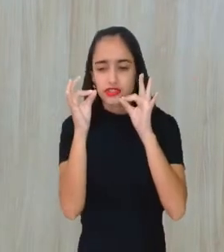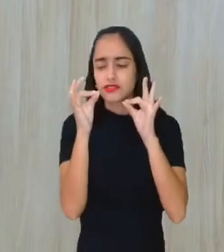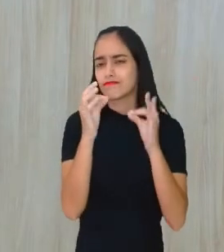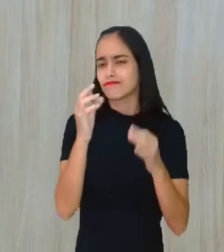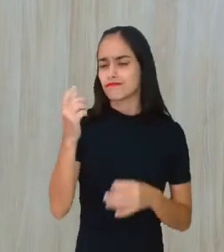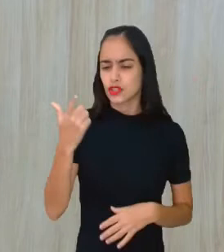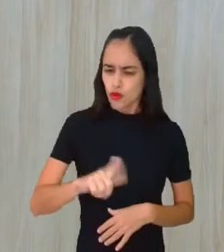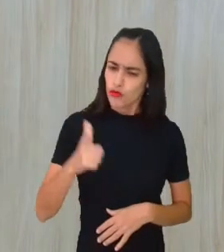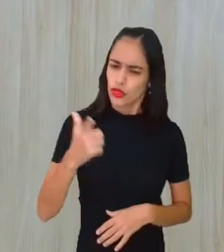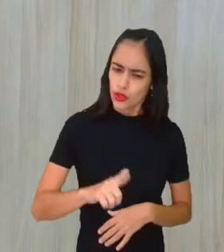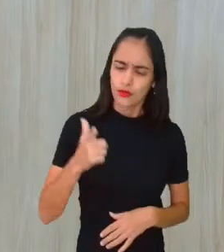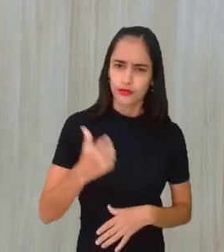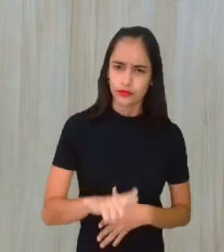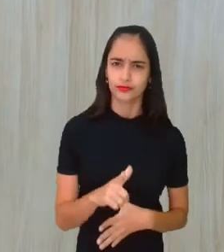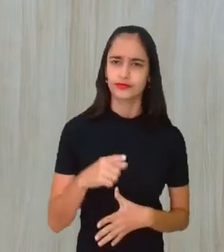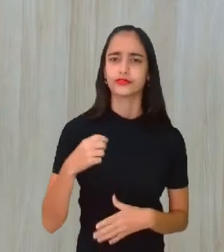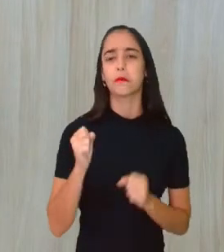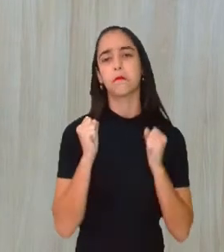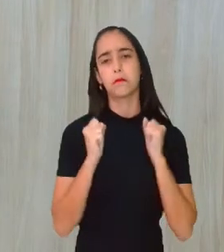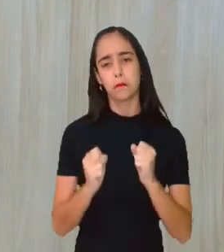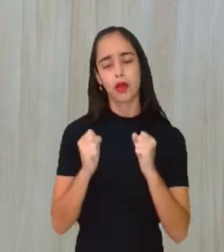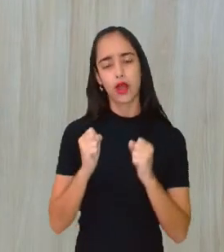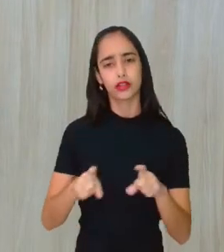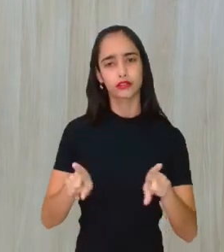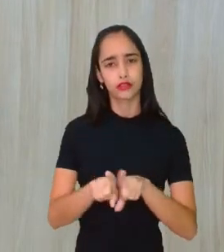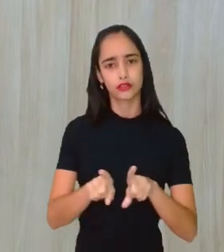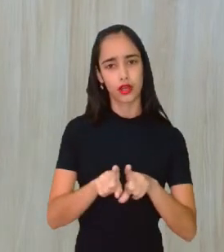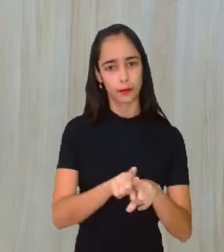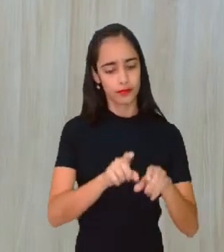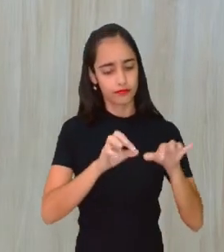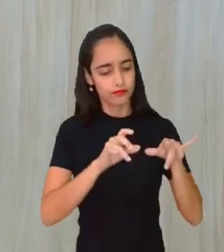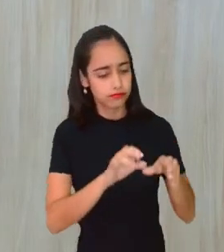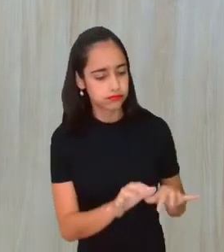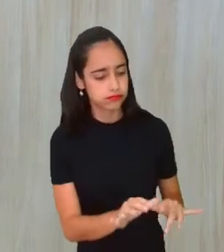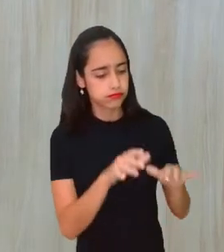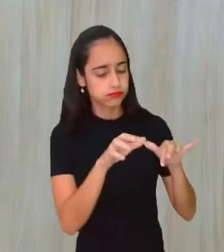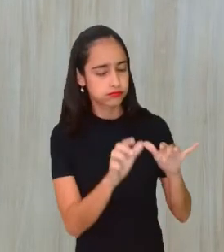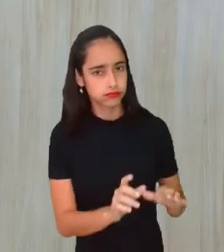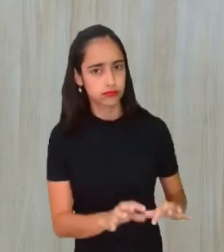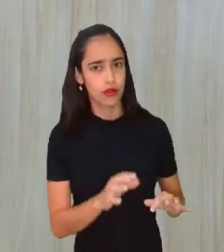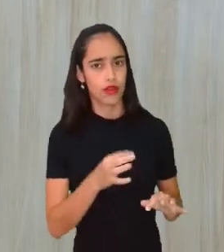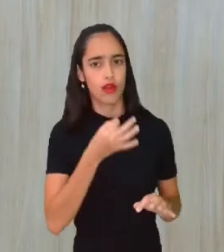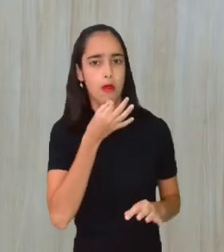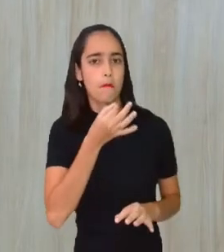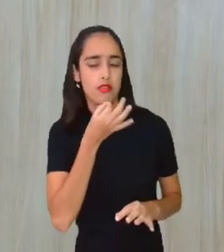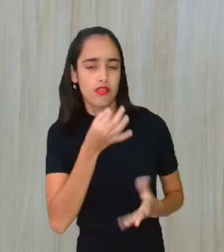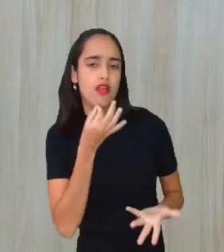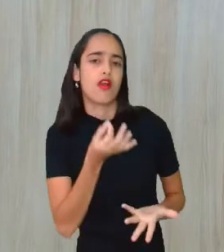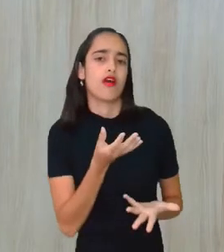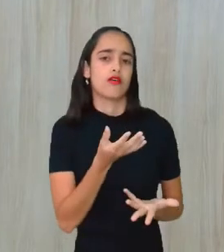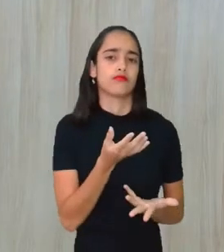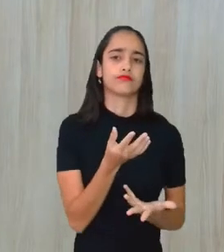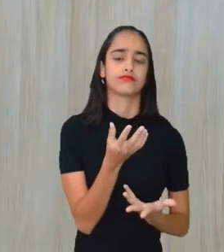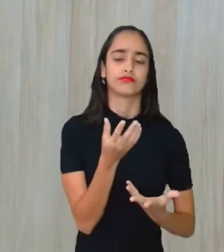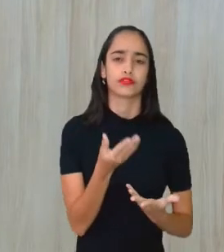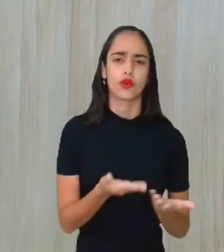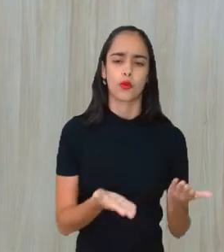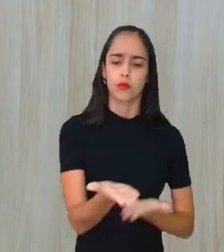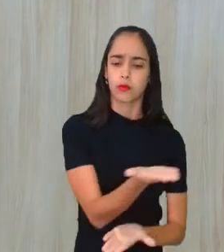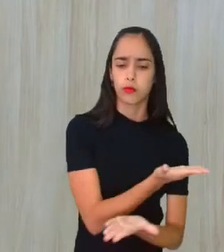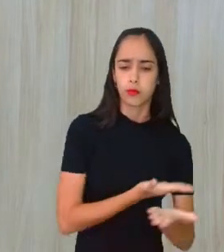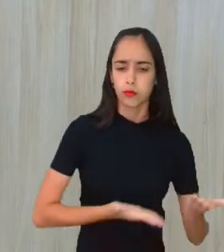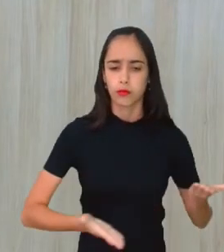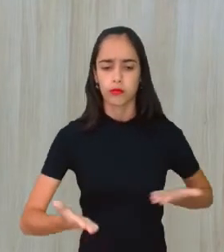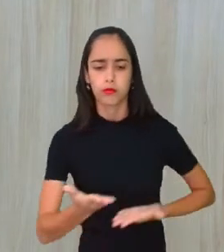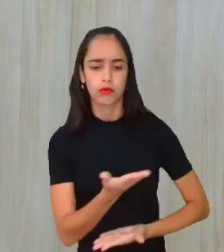vocês podem fazer algum comentário, que nós vamos estar lá também para responder a vocês, trocar experiência e chegar mais